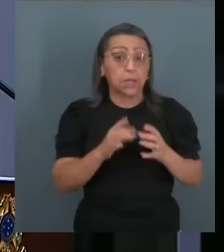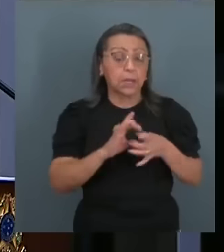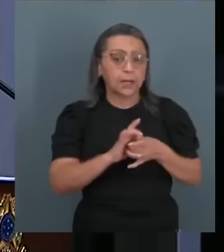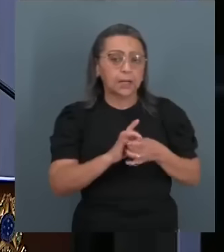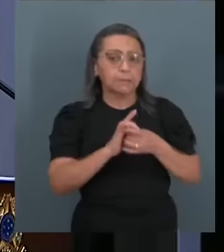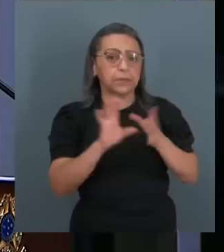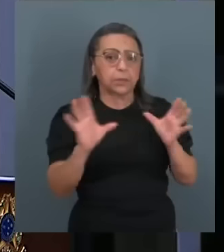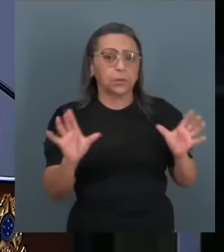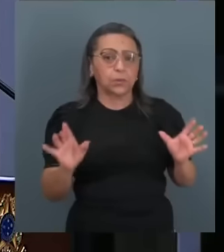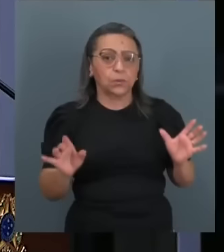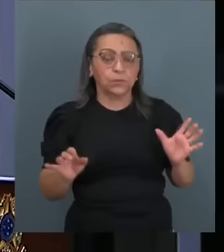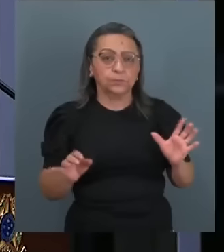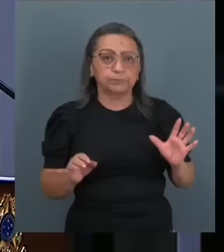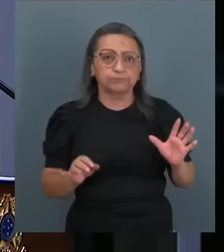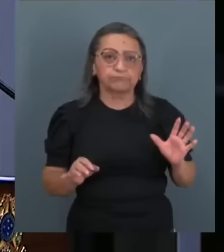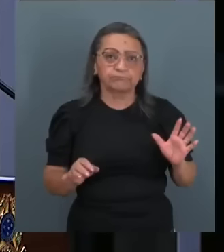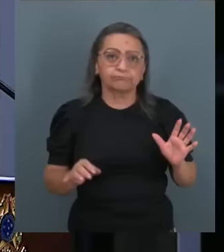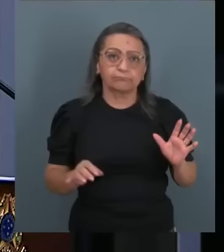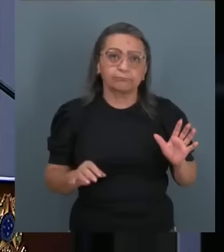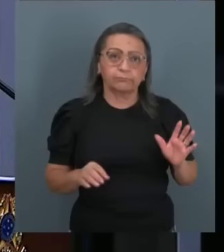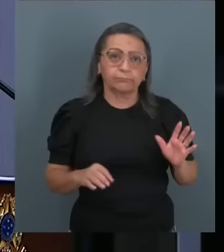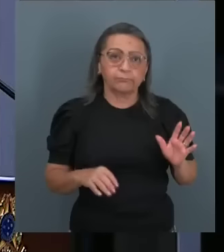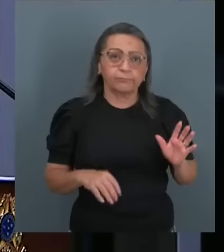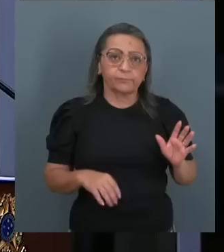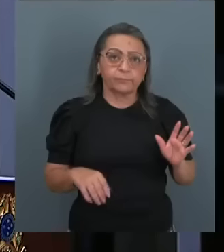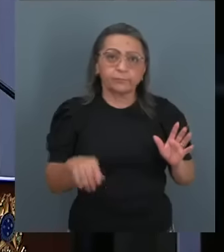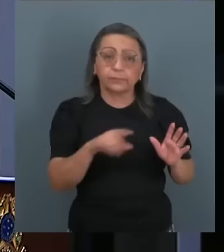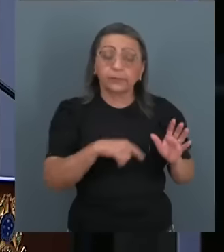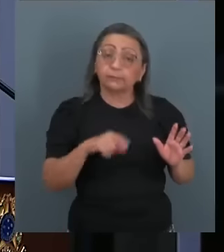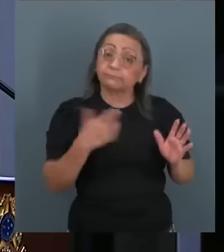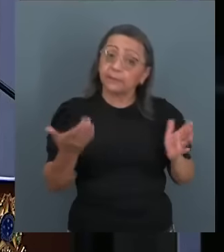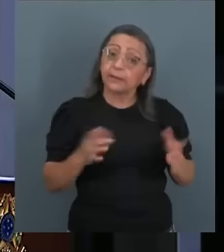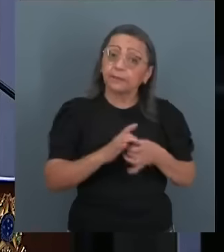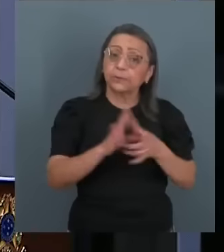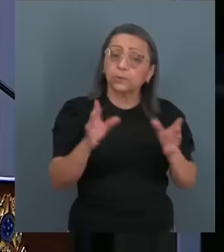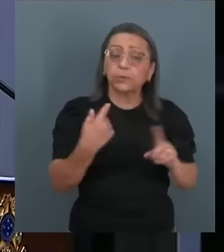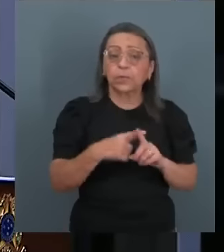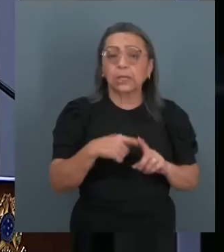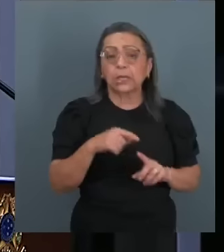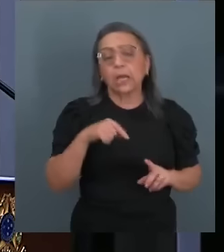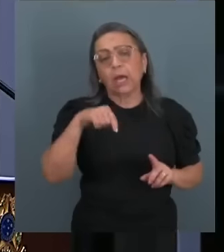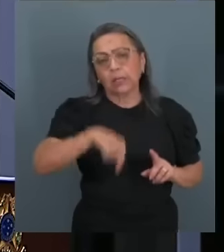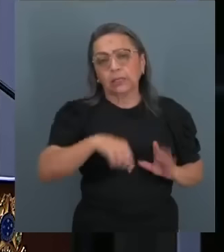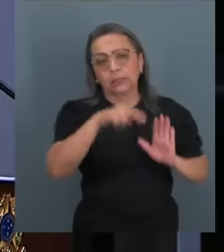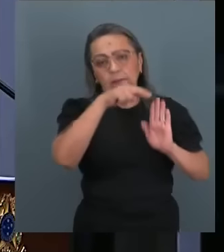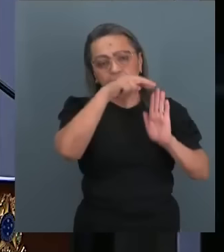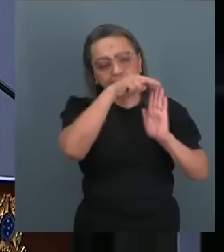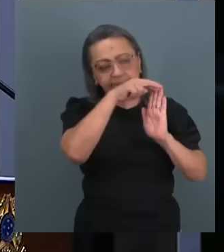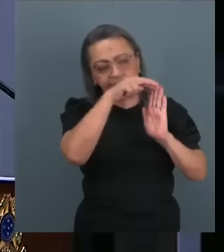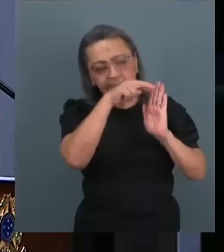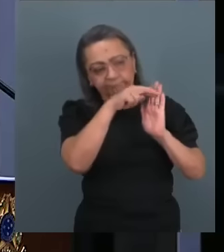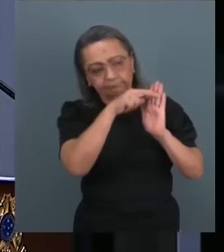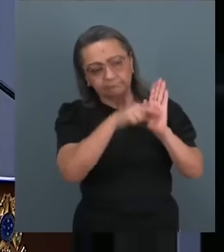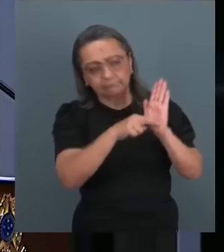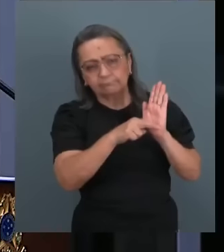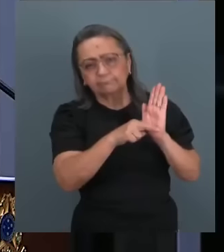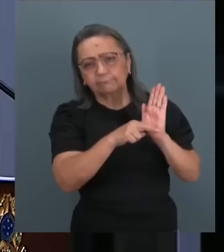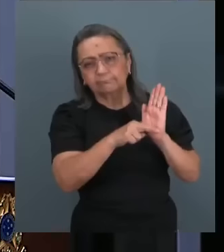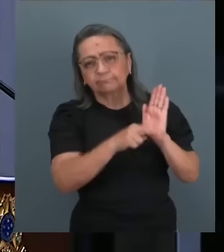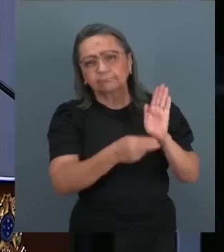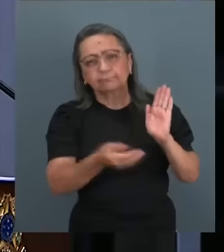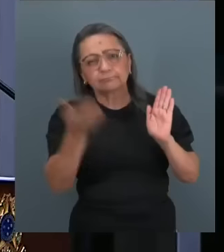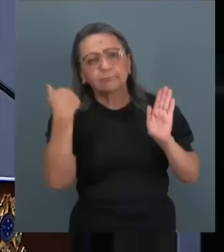por abrir essa exceção, né? Já que nós temos uma regra desde a